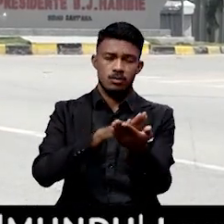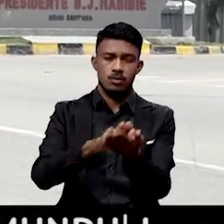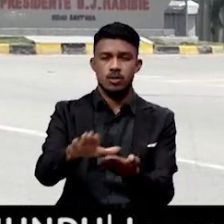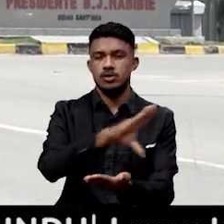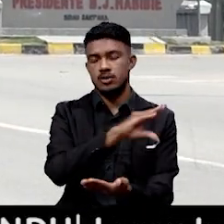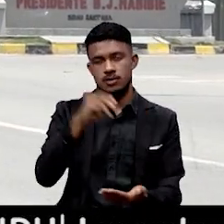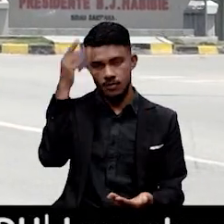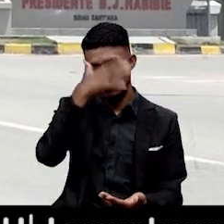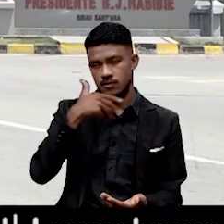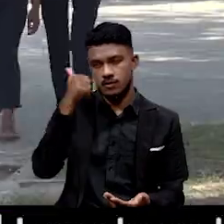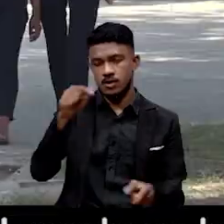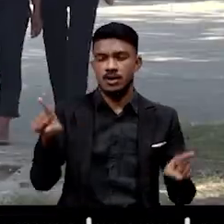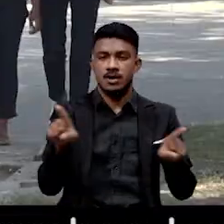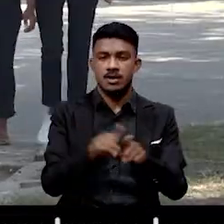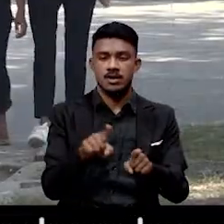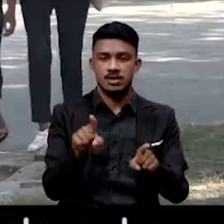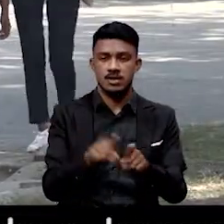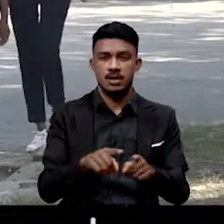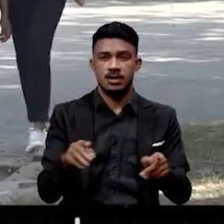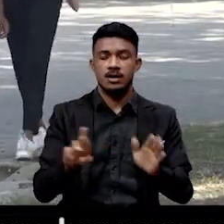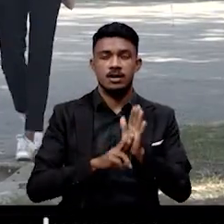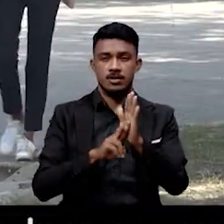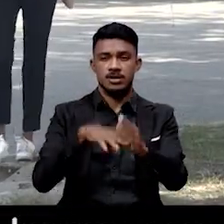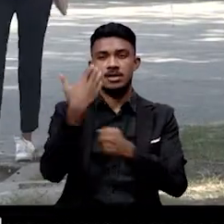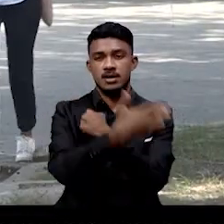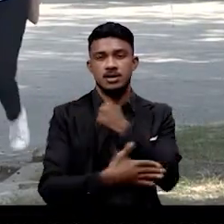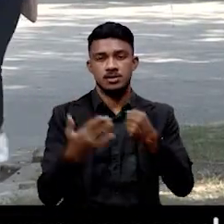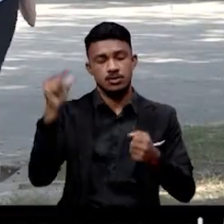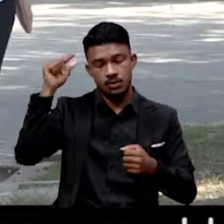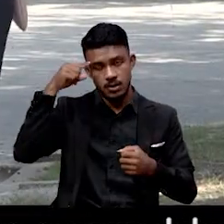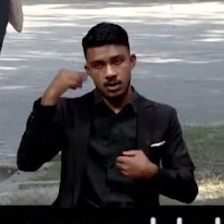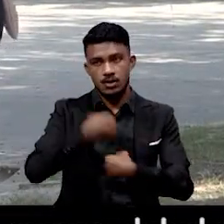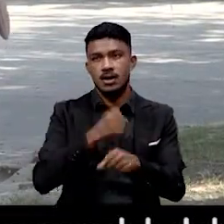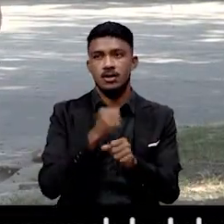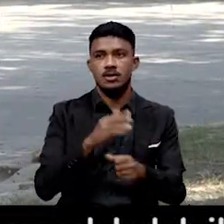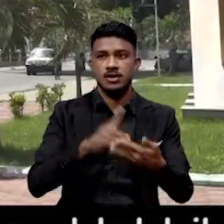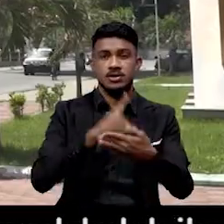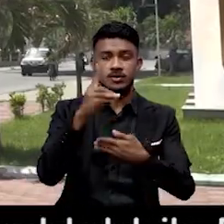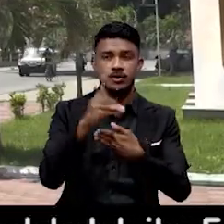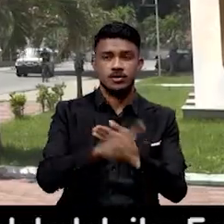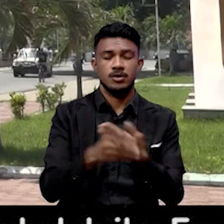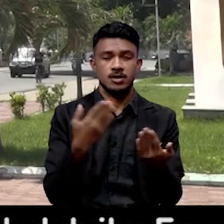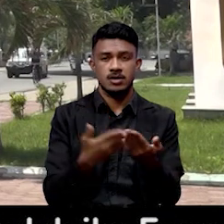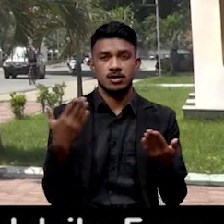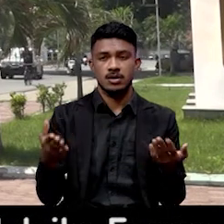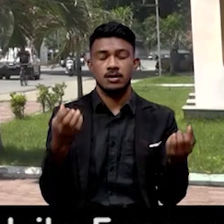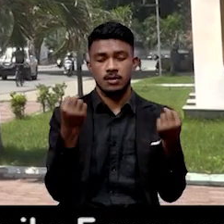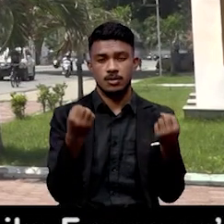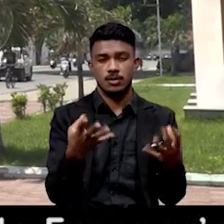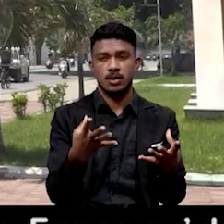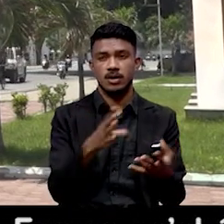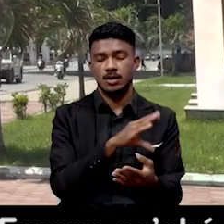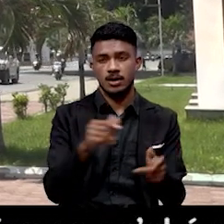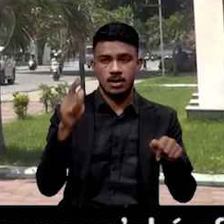furak, hanesan capital nação, mai be, governo mos halo ona desenvolvimento infraestrutura lubung ida, nebe